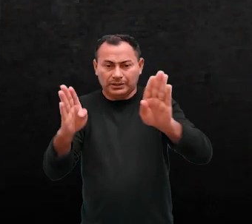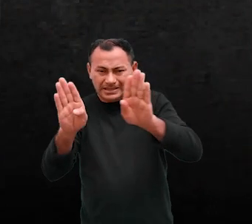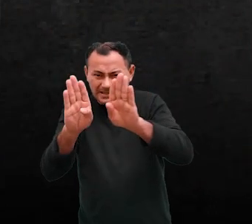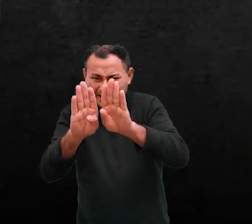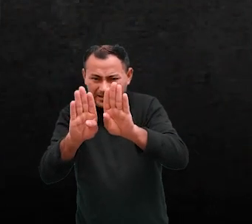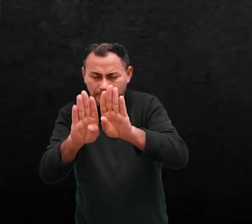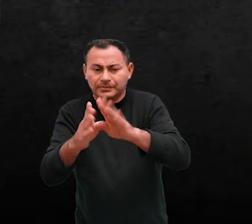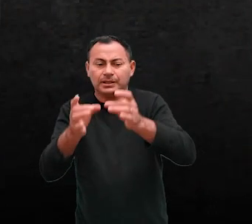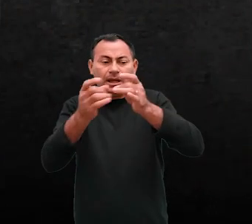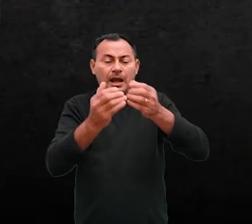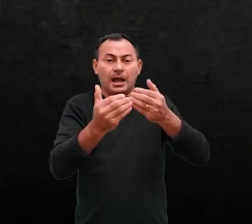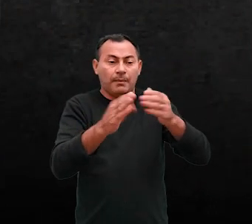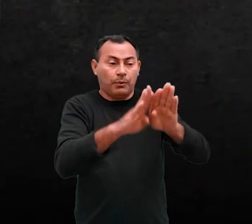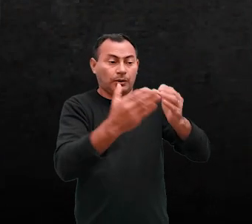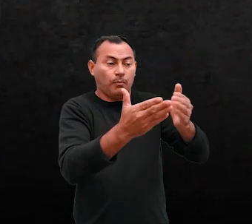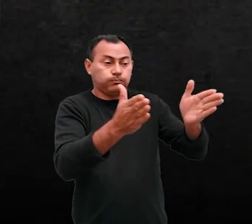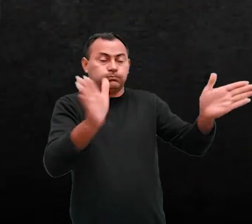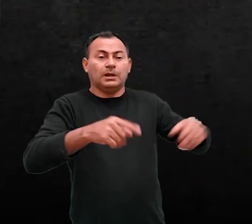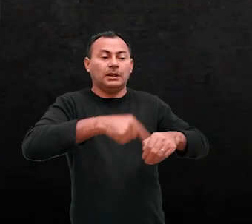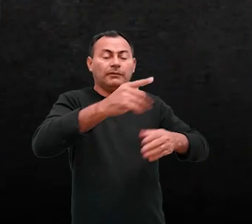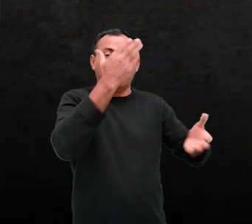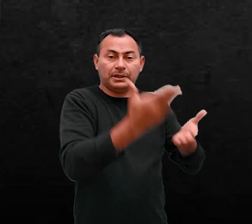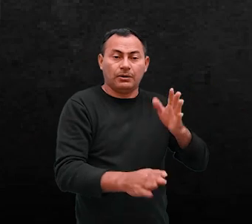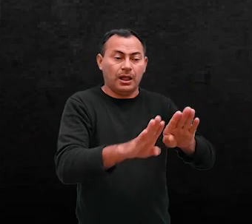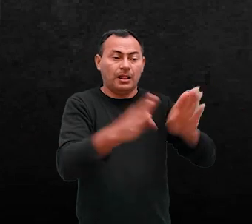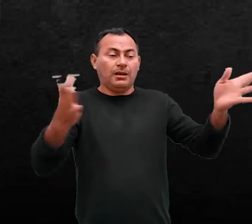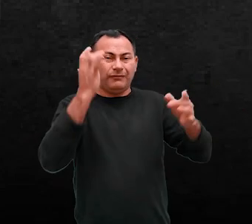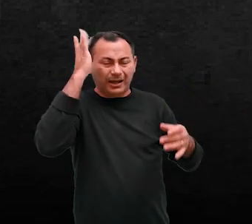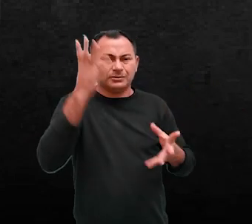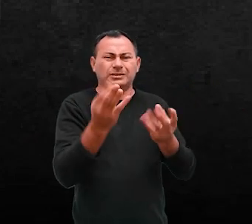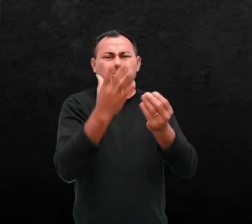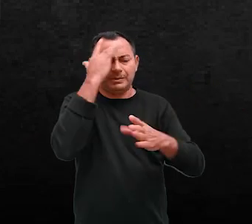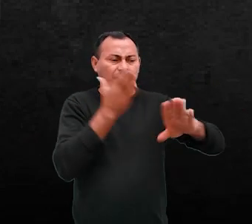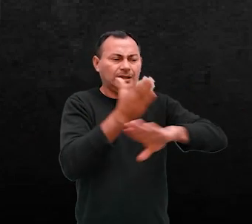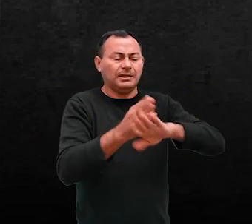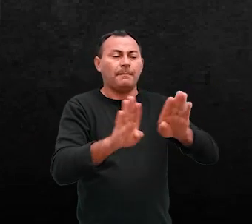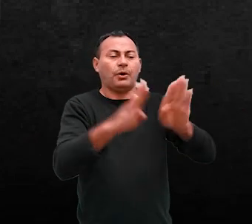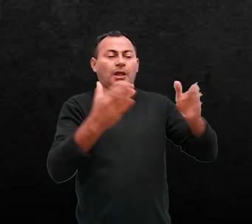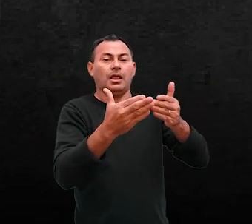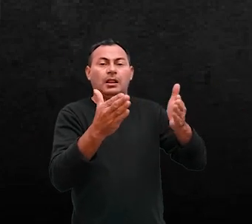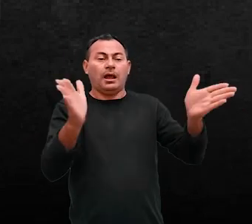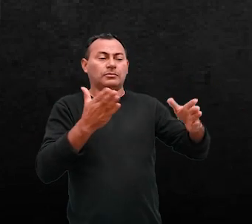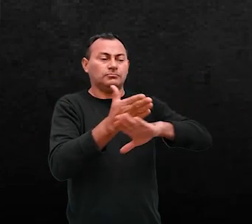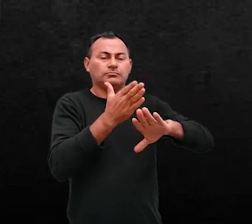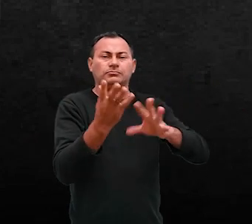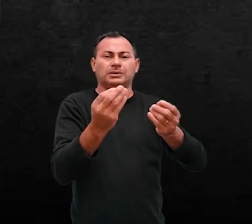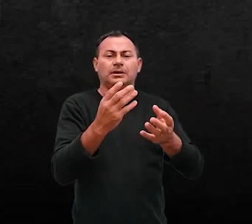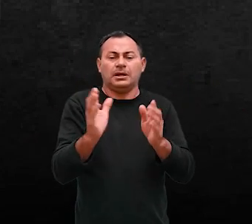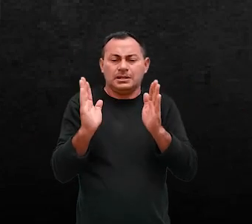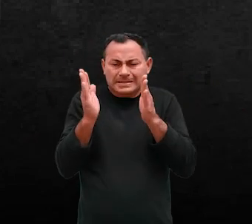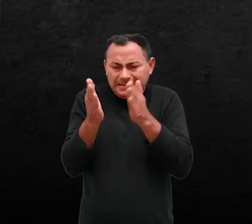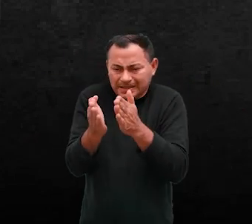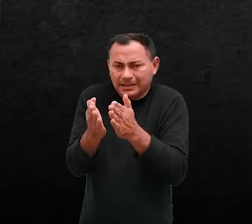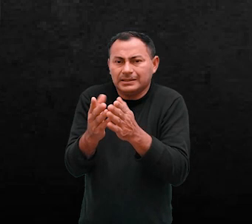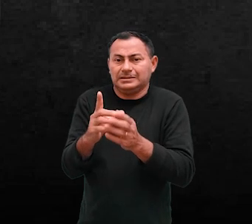estreita, pois larga é a porta e amplo o caminho que leva à perdição, e são muitos os que entram por ela. Como é estreita